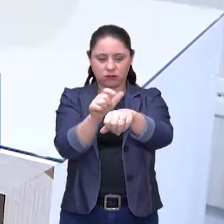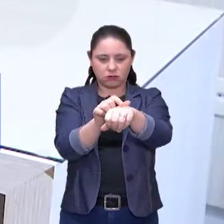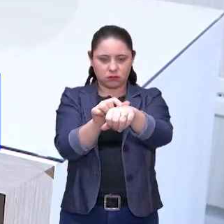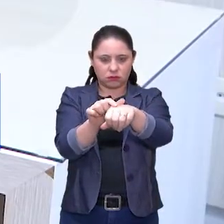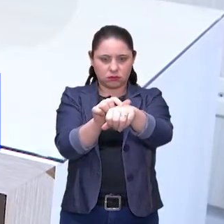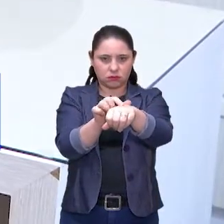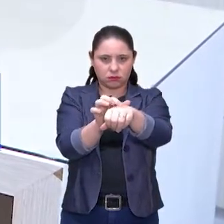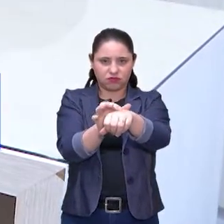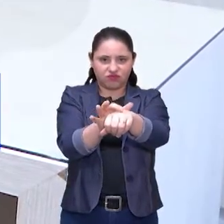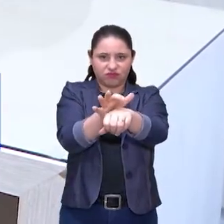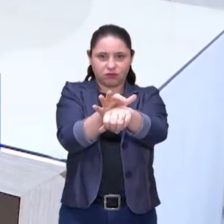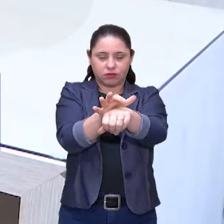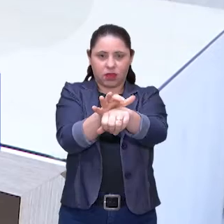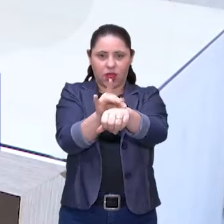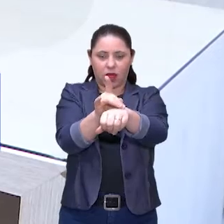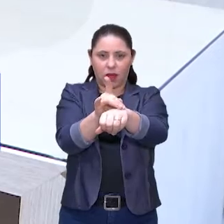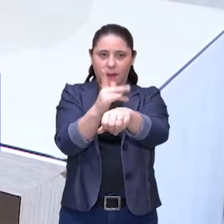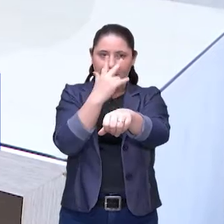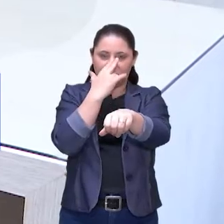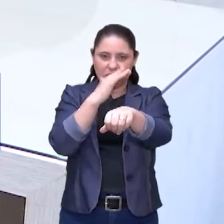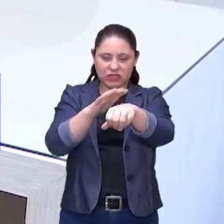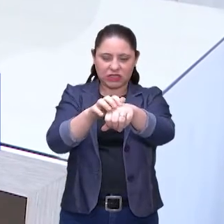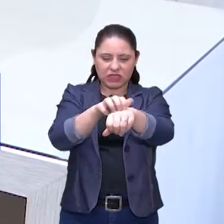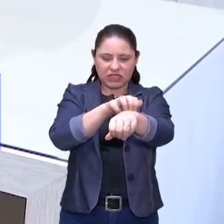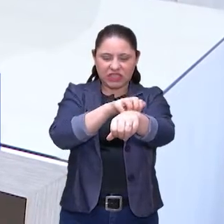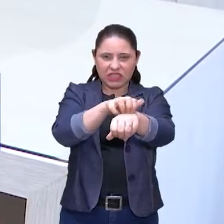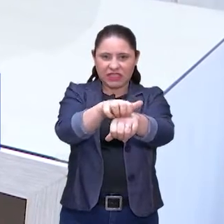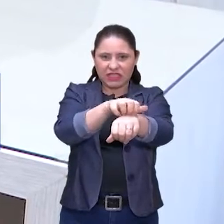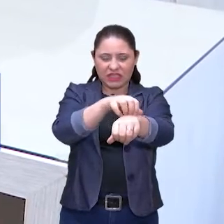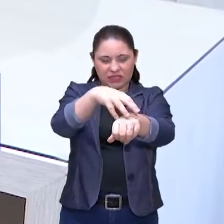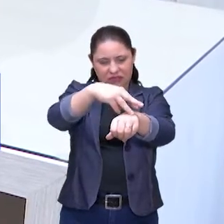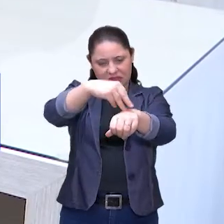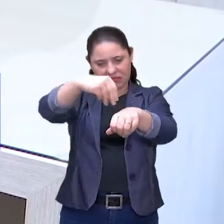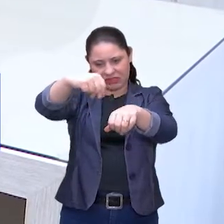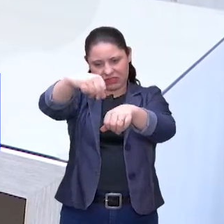psoríase é uma placa, né, elevada,